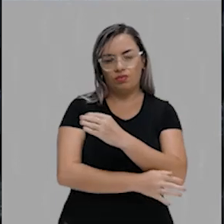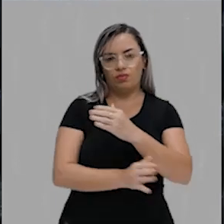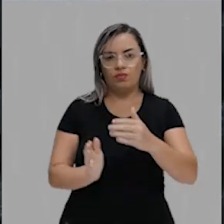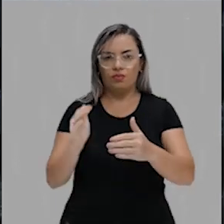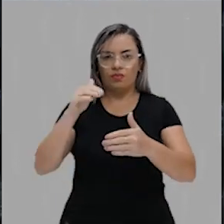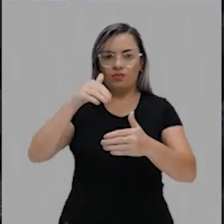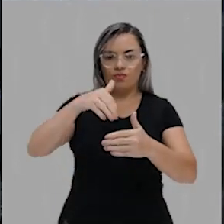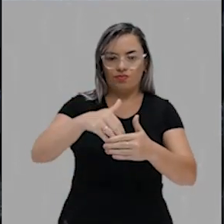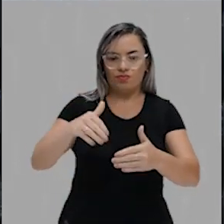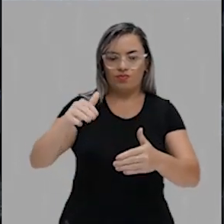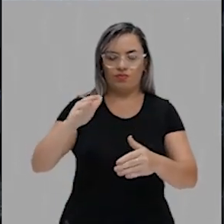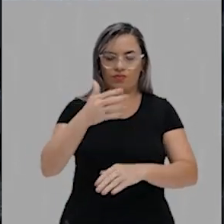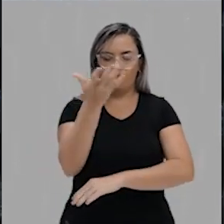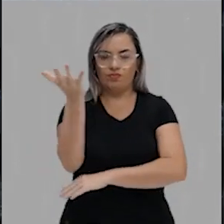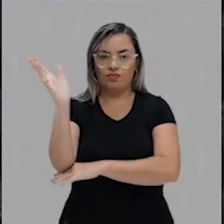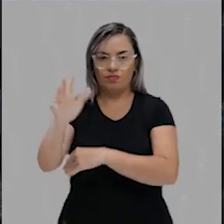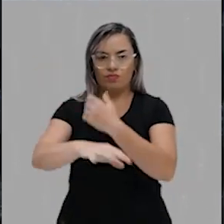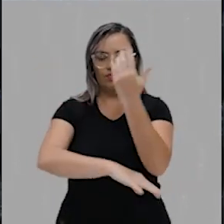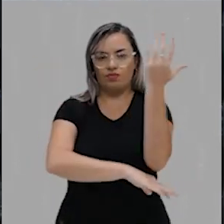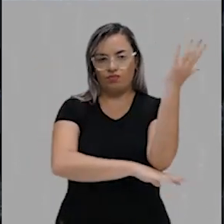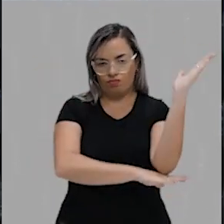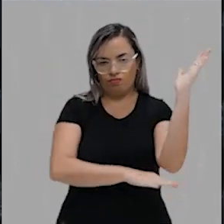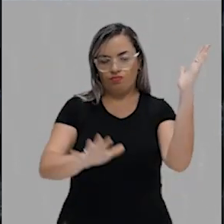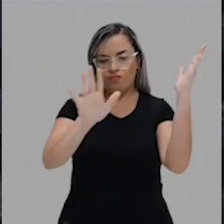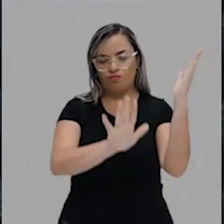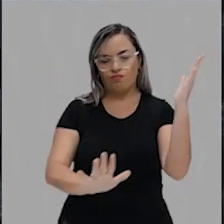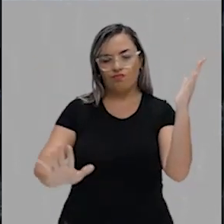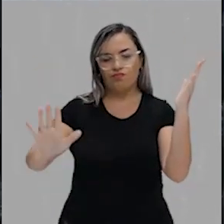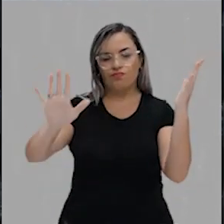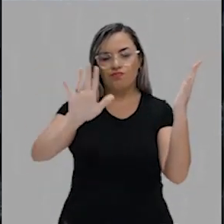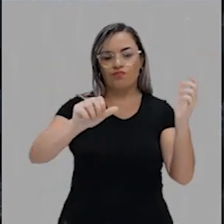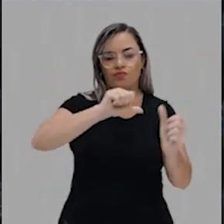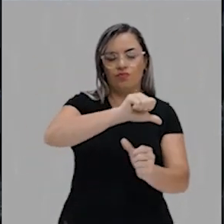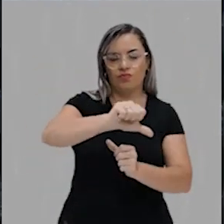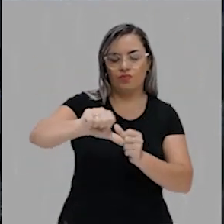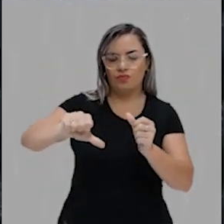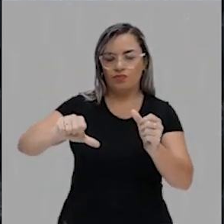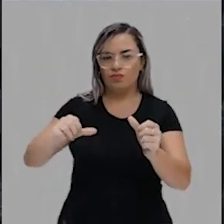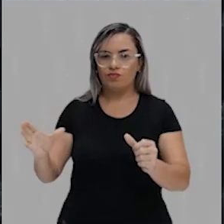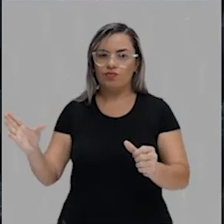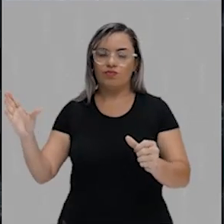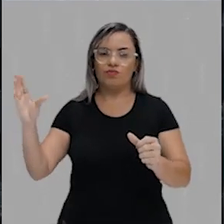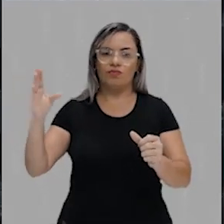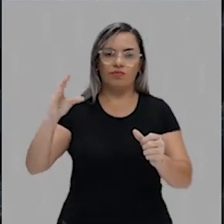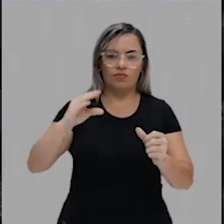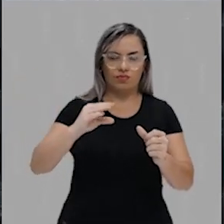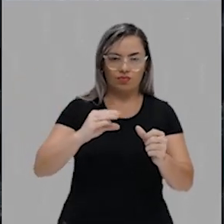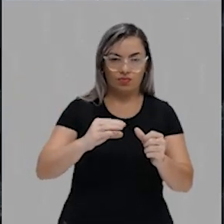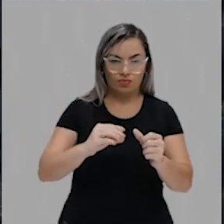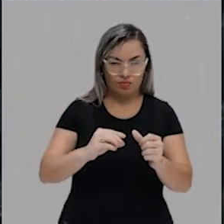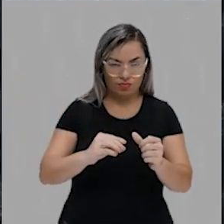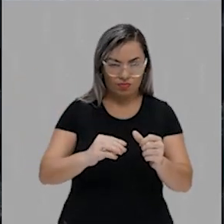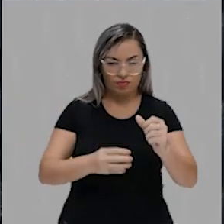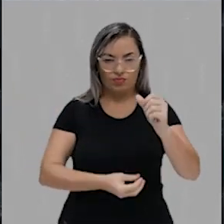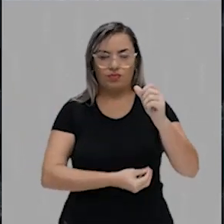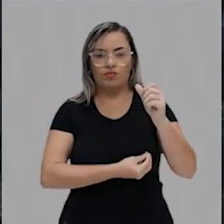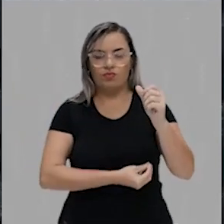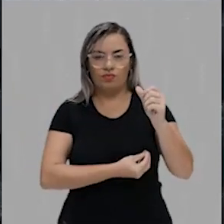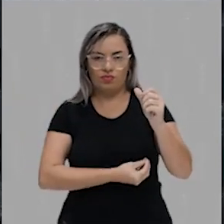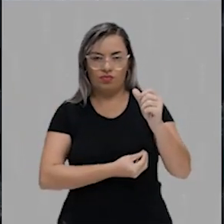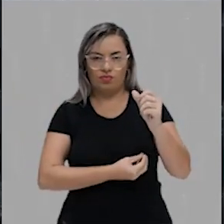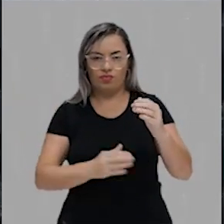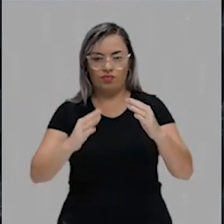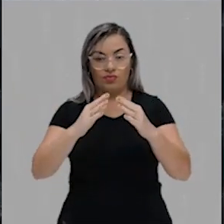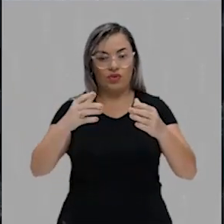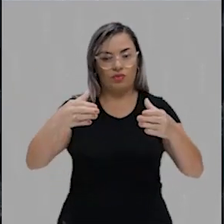estão ali no ambiente interferindo, eles vão diminuir a qualidade de vida dos indivíduos que vivem